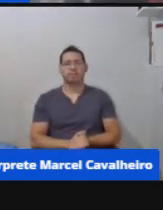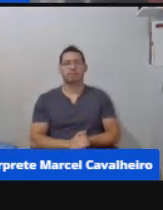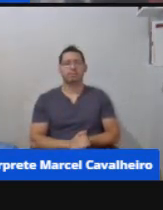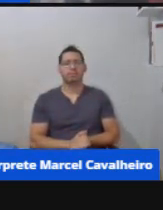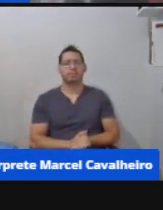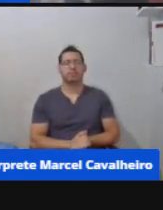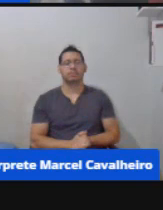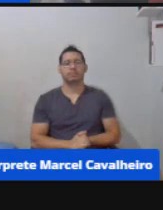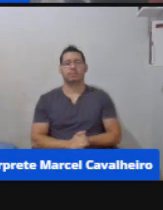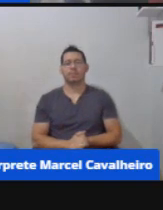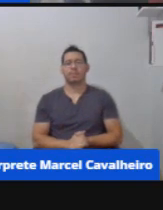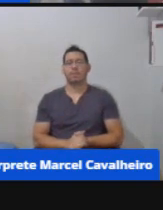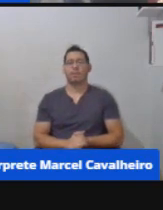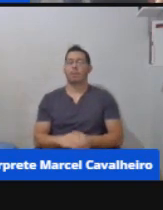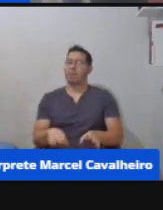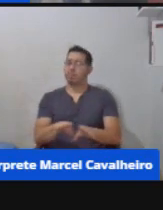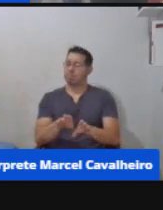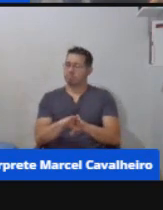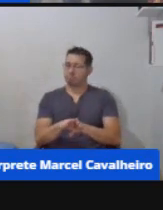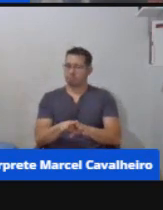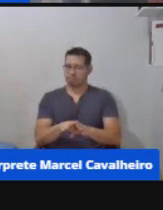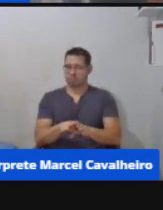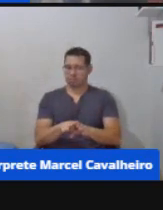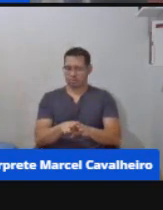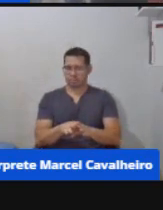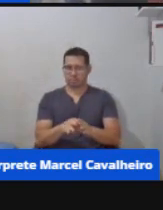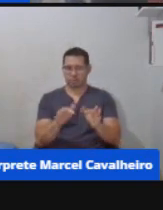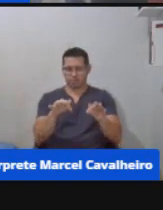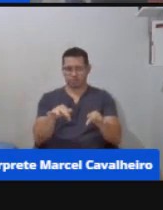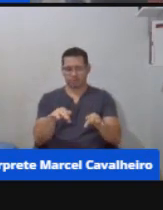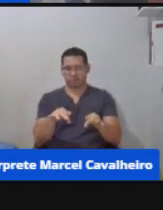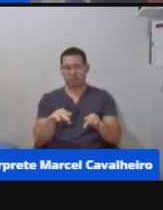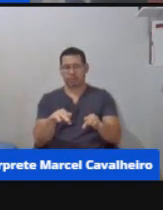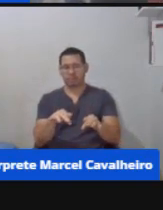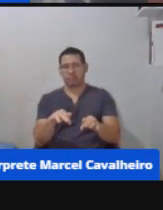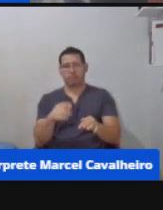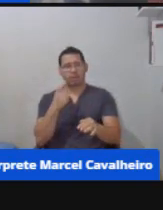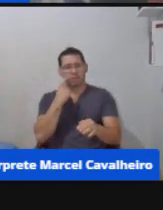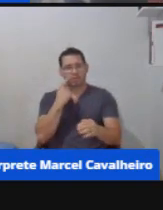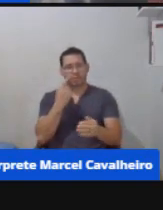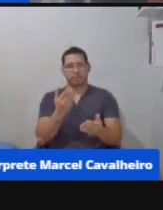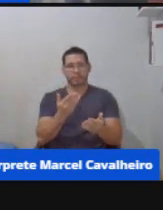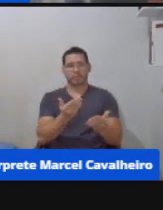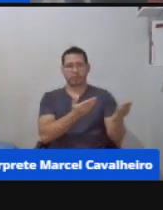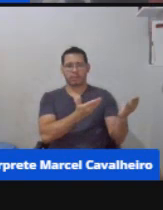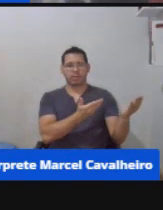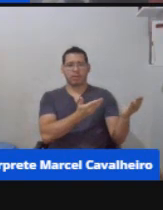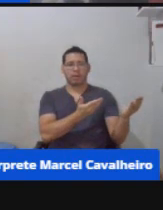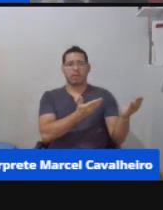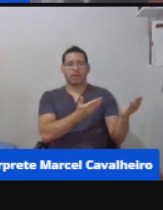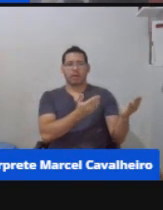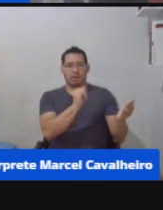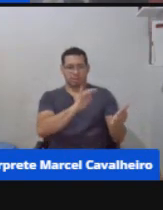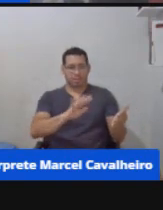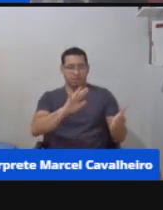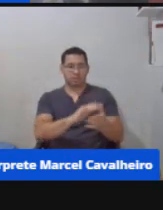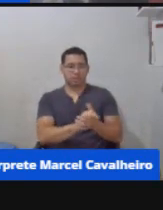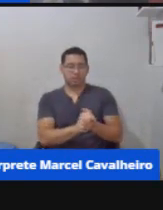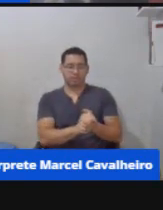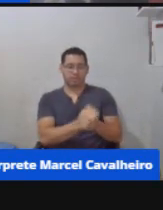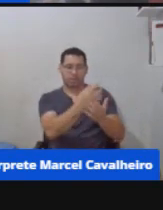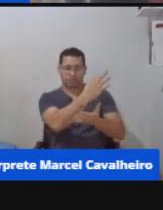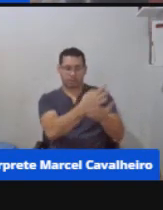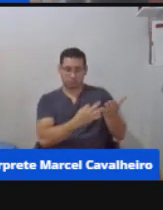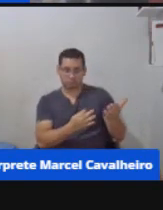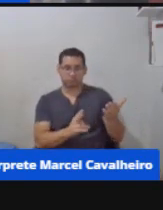Reitera-se, por fim, conforme é possível ver um fragmento no alto da imagem, mantém-se os textos das células